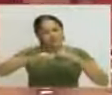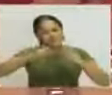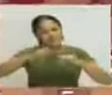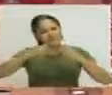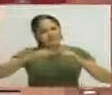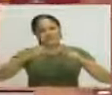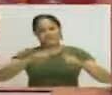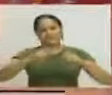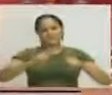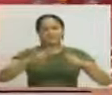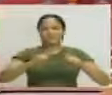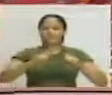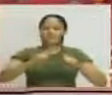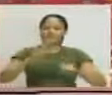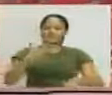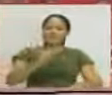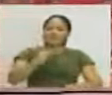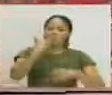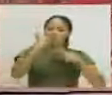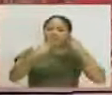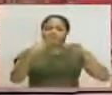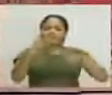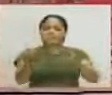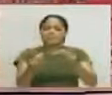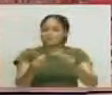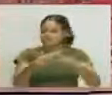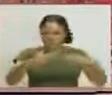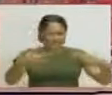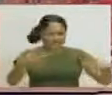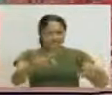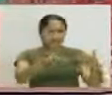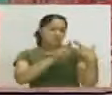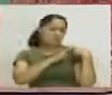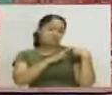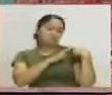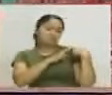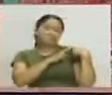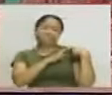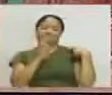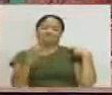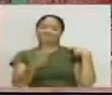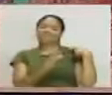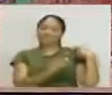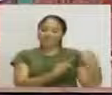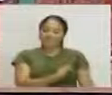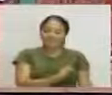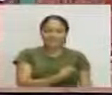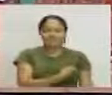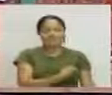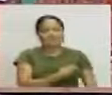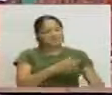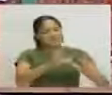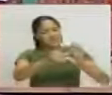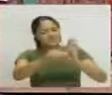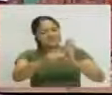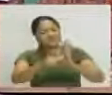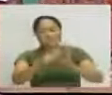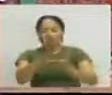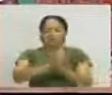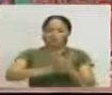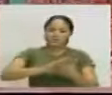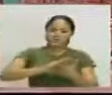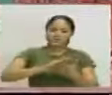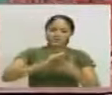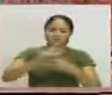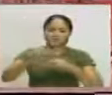Nós falamos de tantas coisas que são responsabilidades nossas. A corrupção começa em pequenas coisas. Quando eu me recuso a